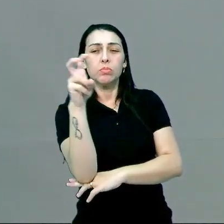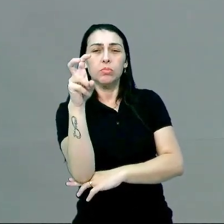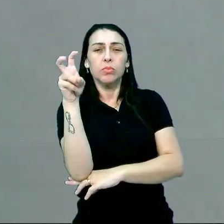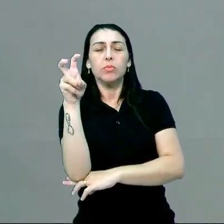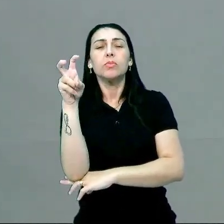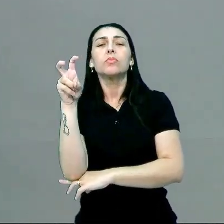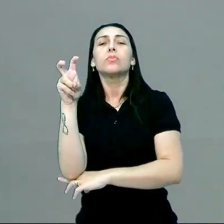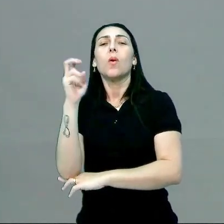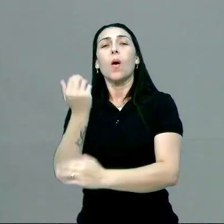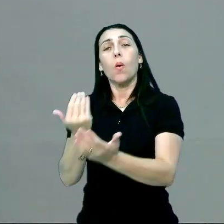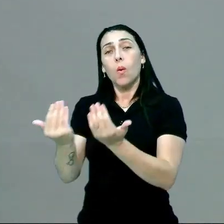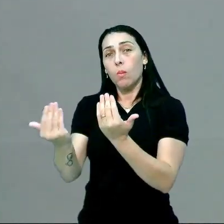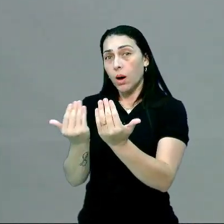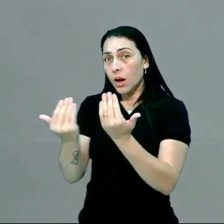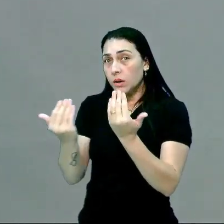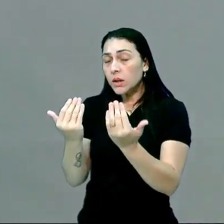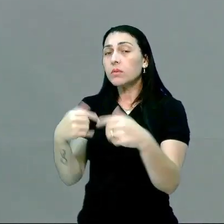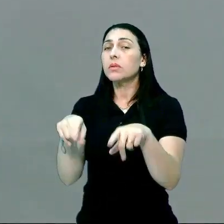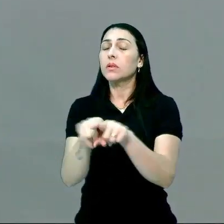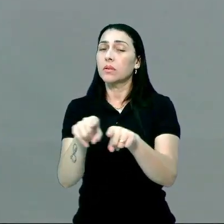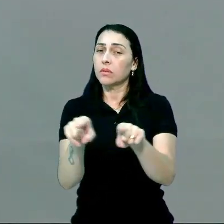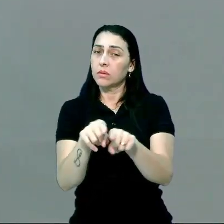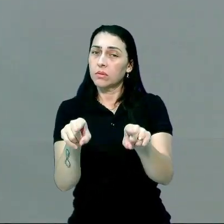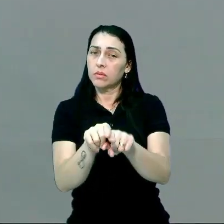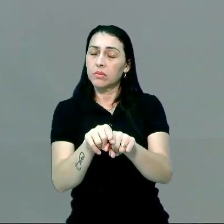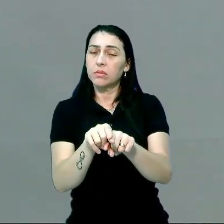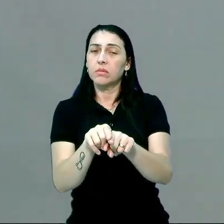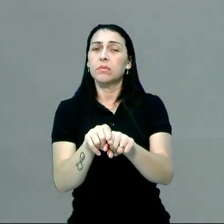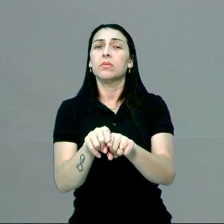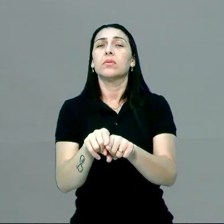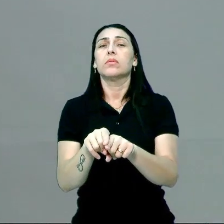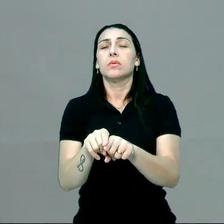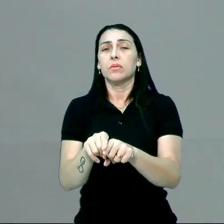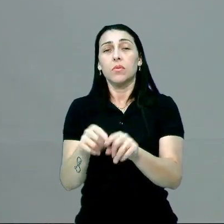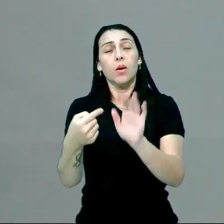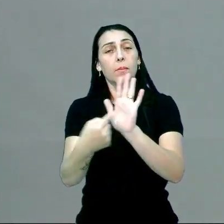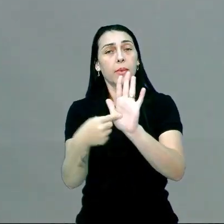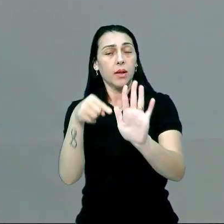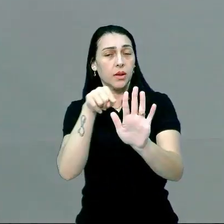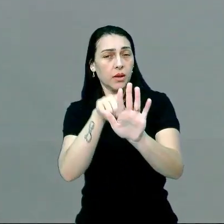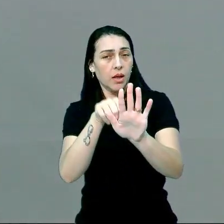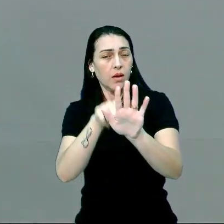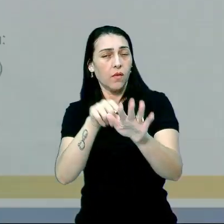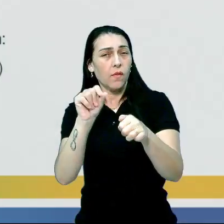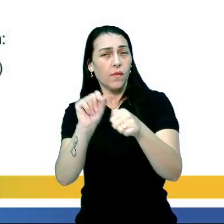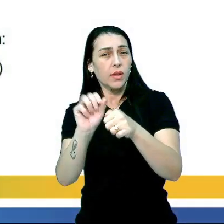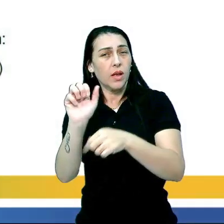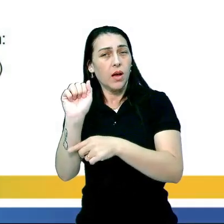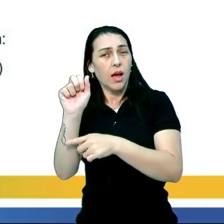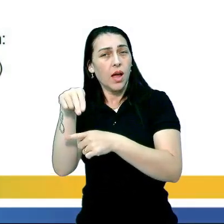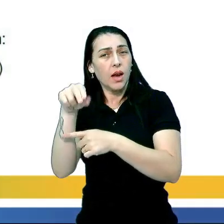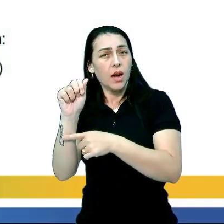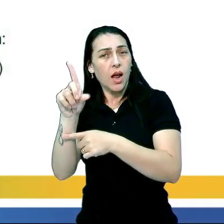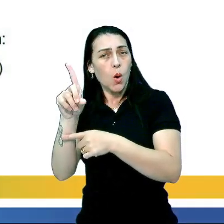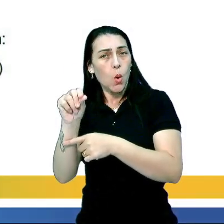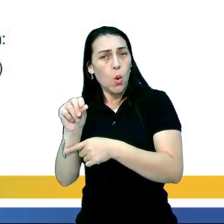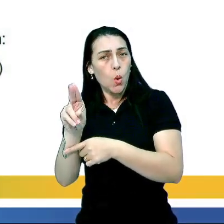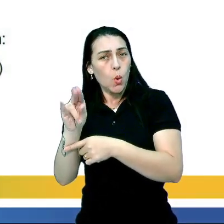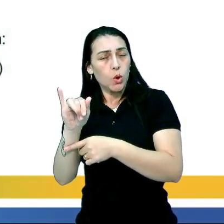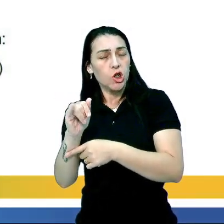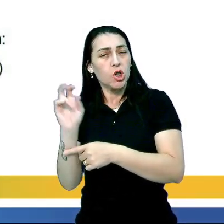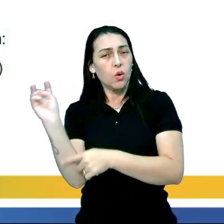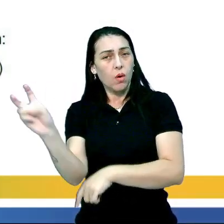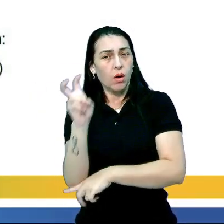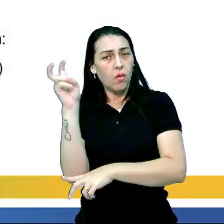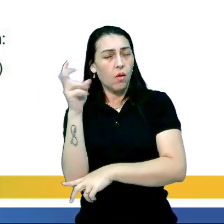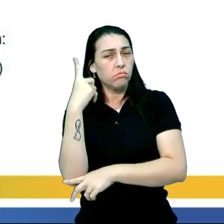que ele faz é como um chocalho de cobra. Nós temos aí, ó, uma metáfora, fazendo uma analogia, né, com a cobra, com o